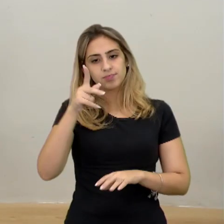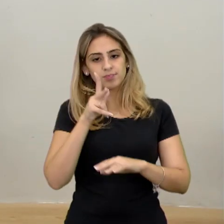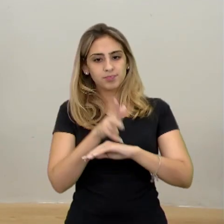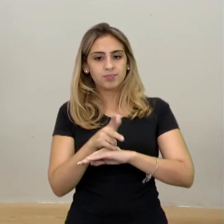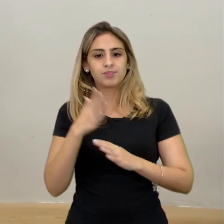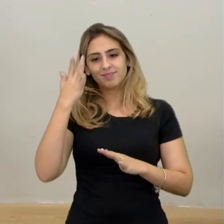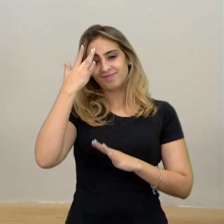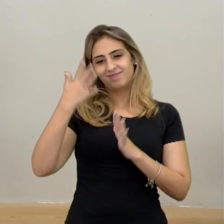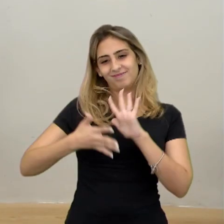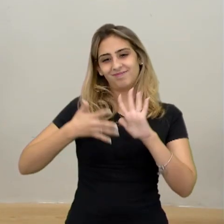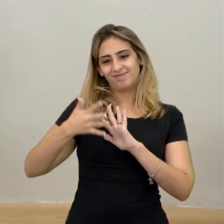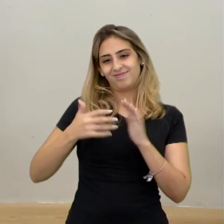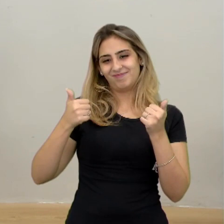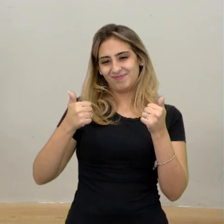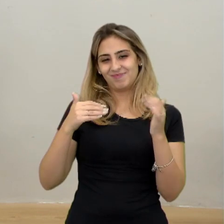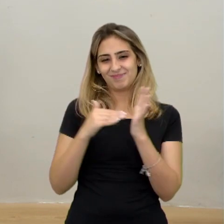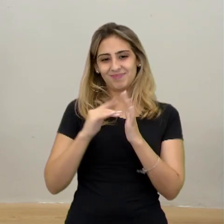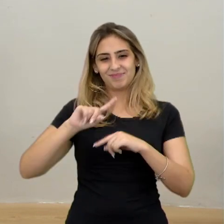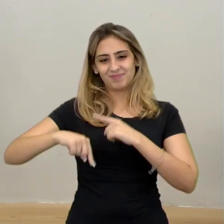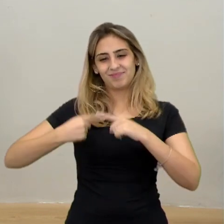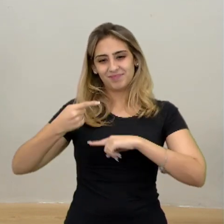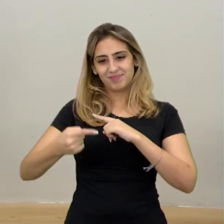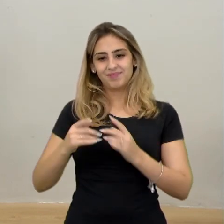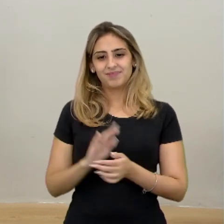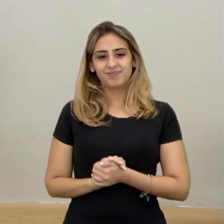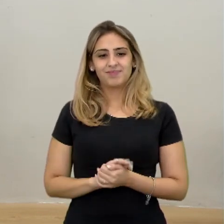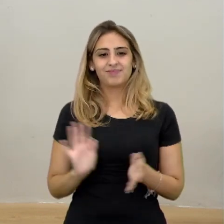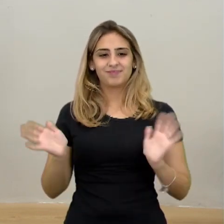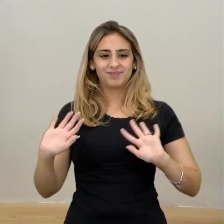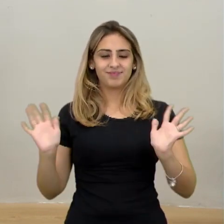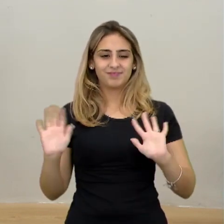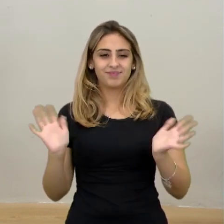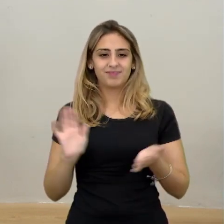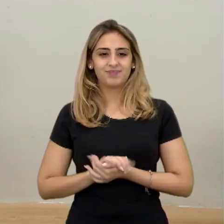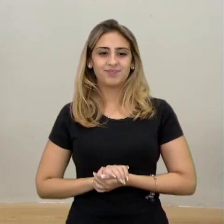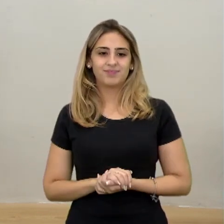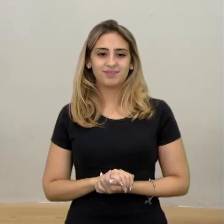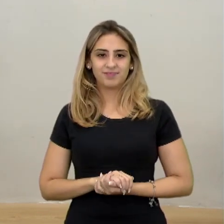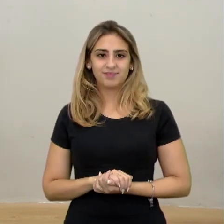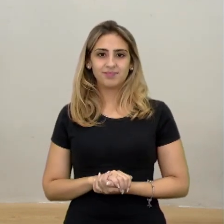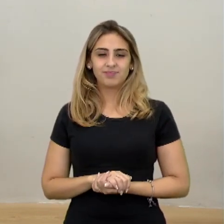pessoal da Libras. E até a próxima, pessoal. Até a próxima. Tchau, tchau. Tchau, tchau.